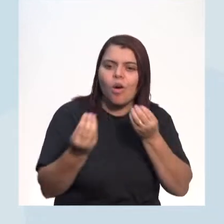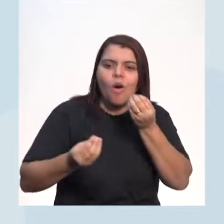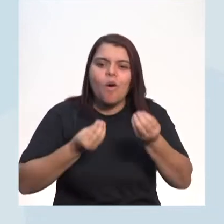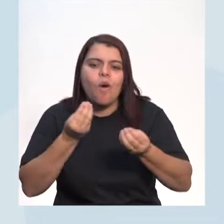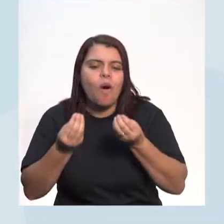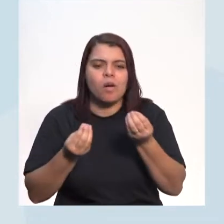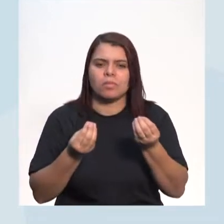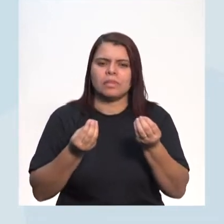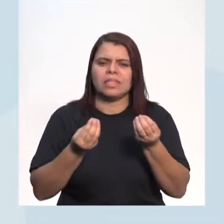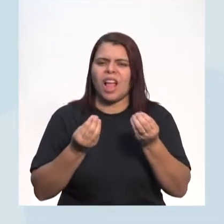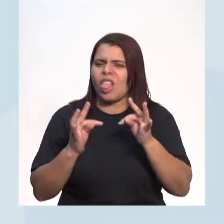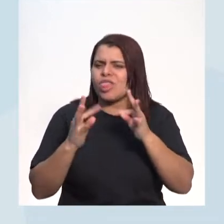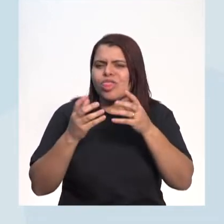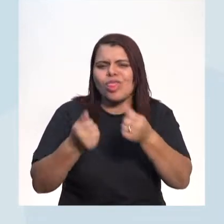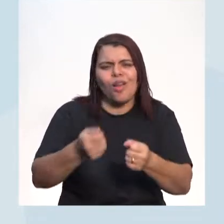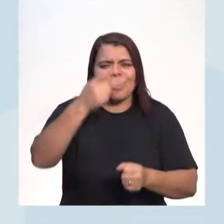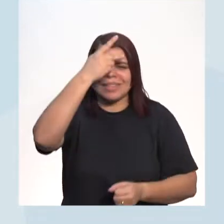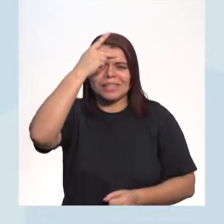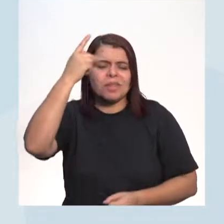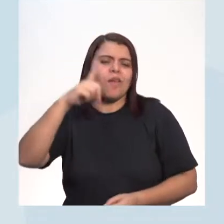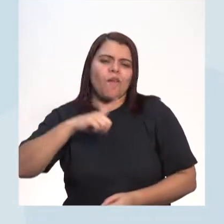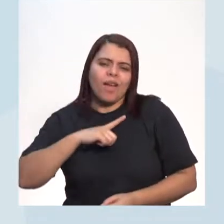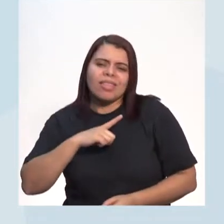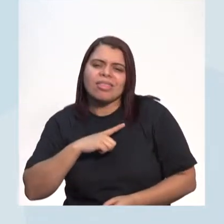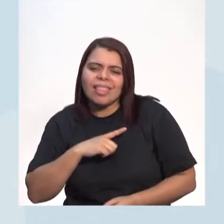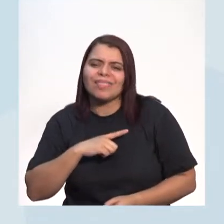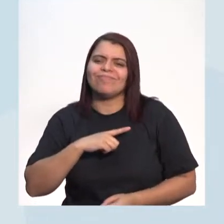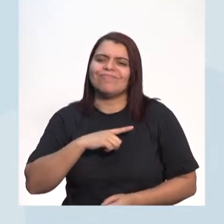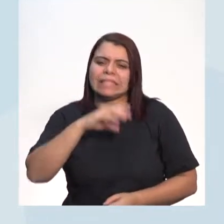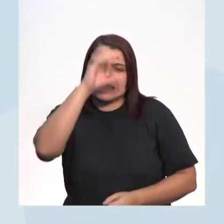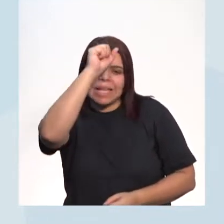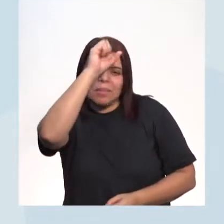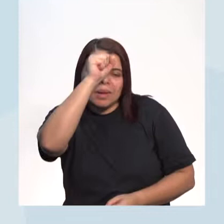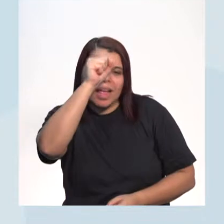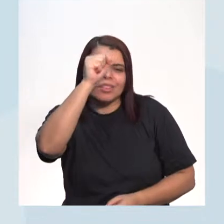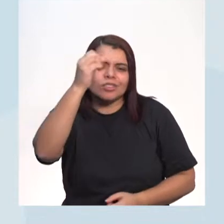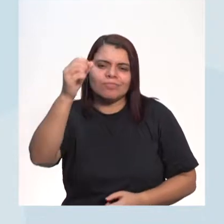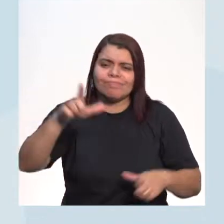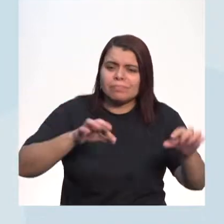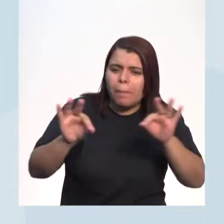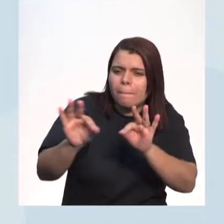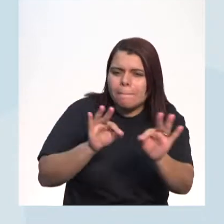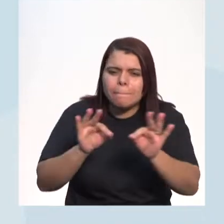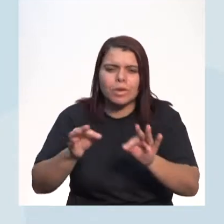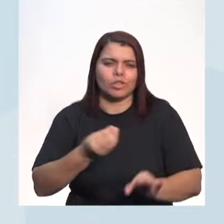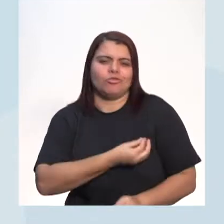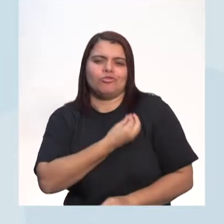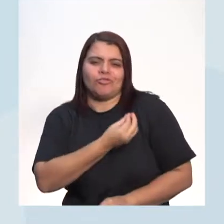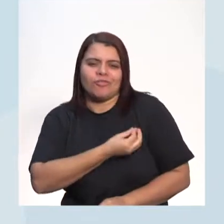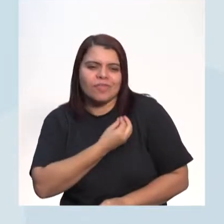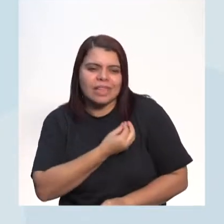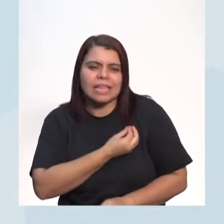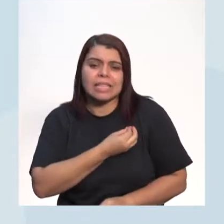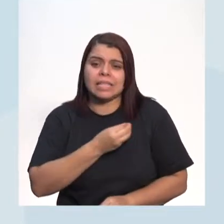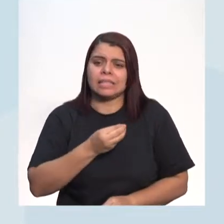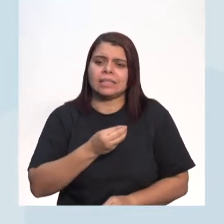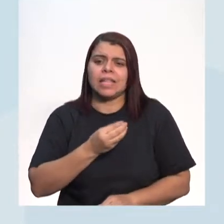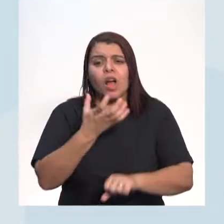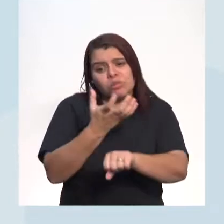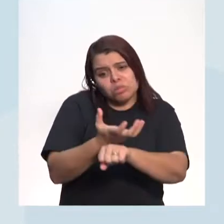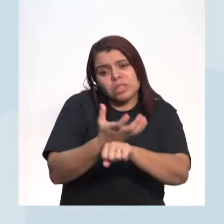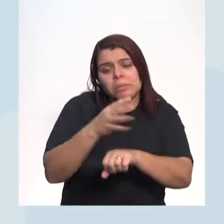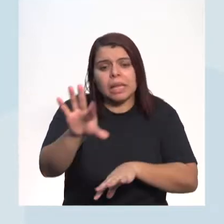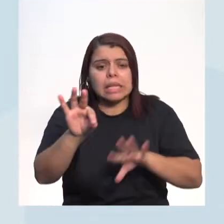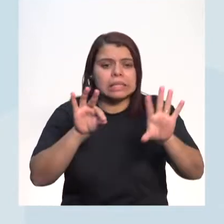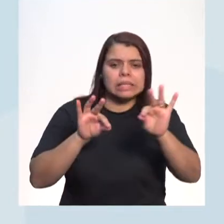de projeto de vida, eletivas e tecnologia, ao mesmo tempo que é um desafio, é uma grande oportunidade para